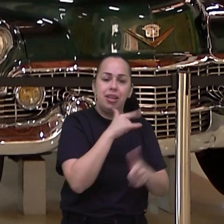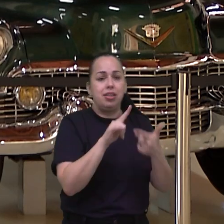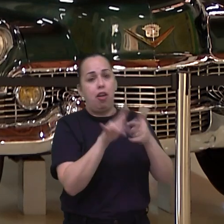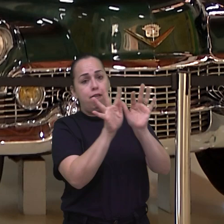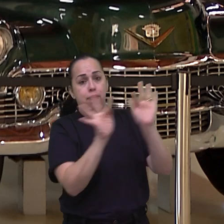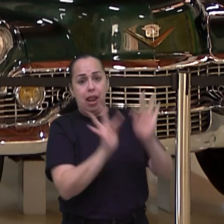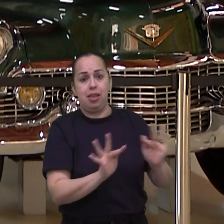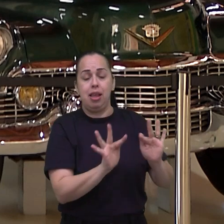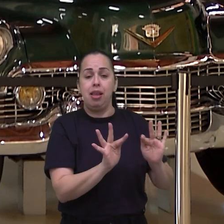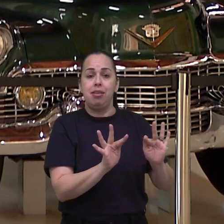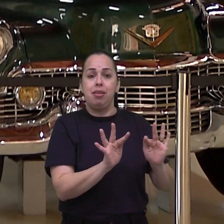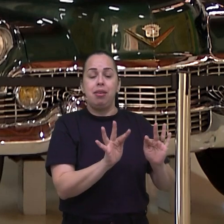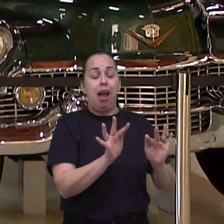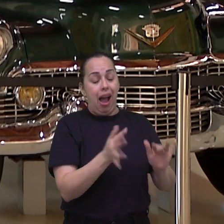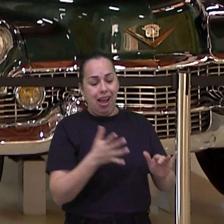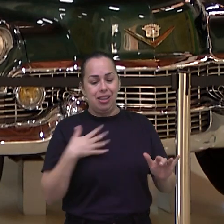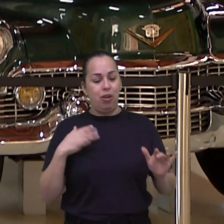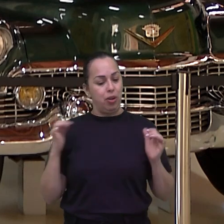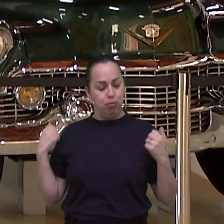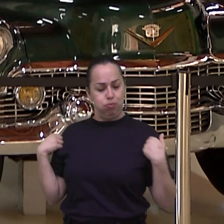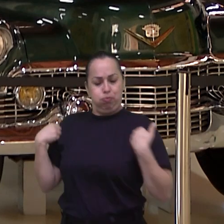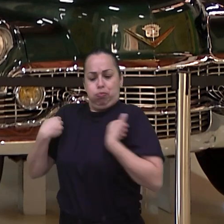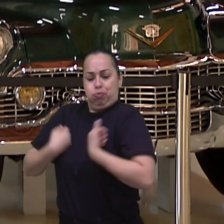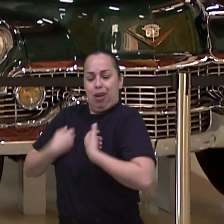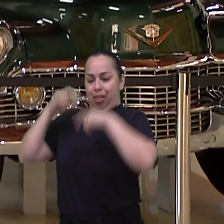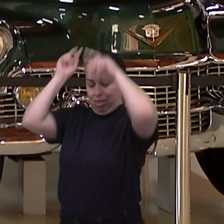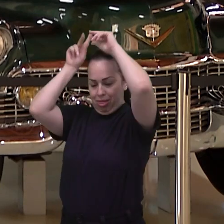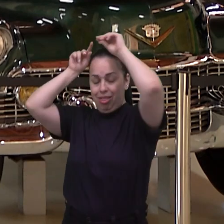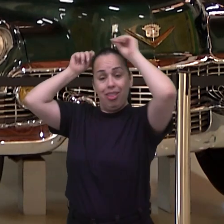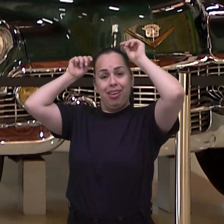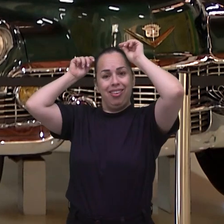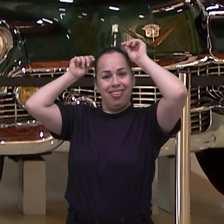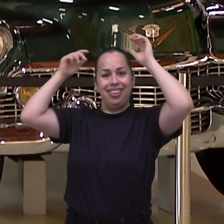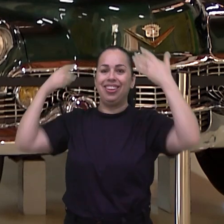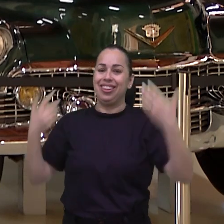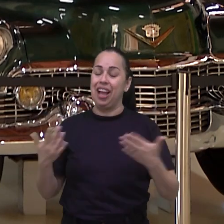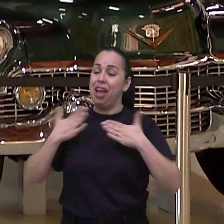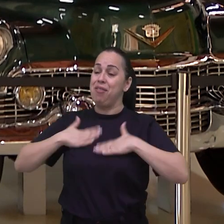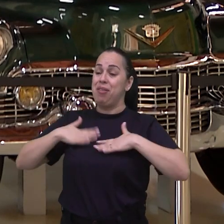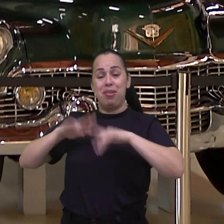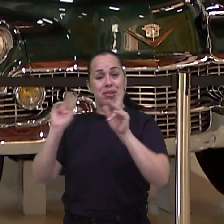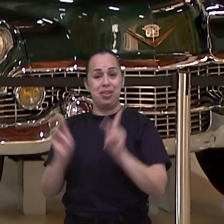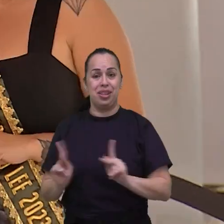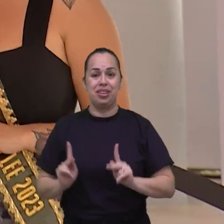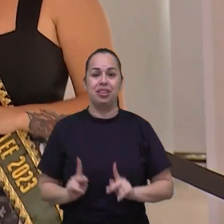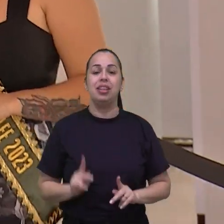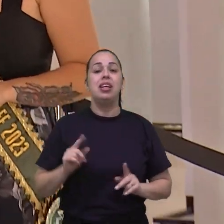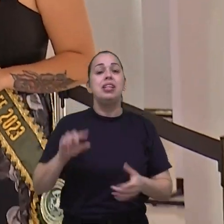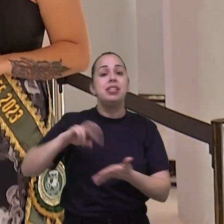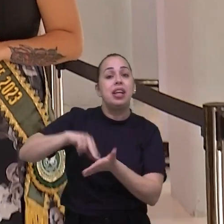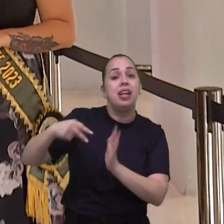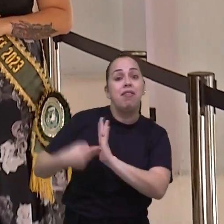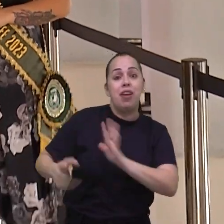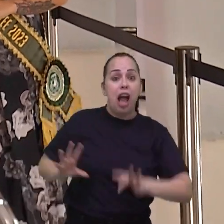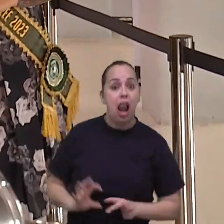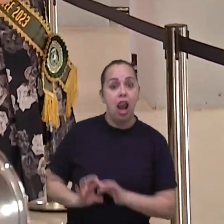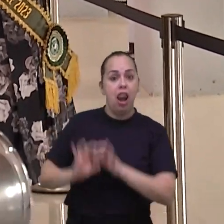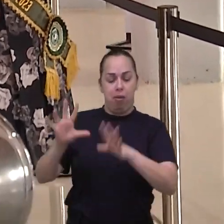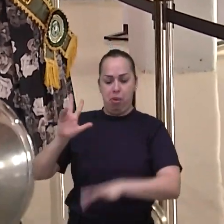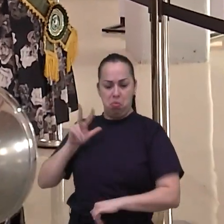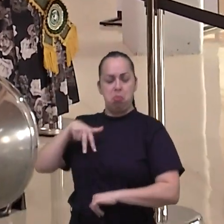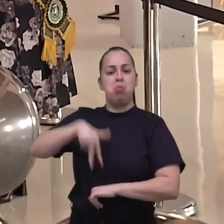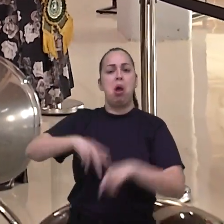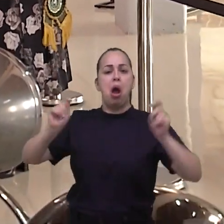vezes tristeza, às vezes felicidade. E aí o meu momento de descanso, de me desconectar, é a minha PNAP. As PNAPs são símbolos